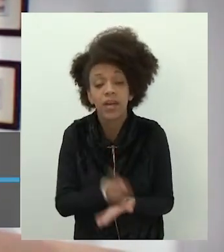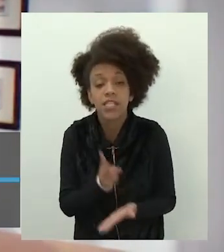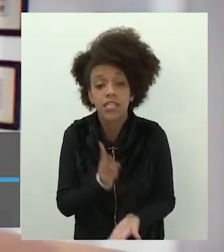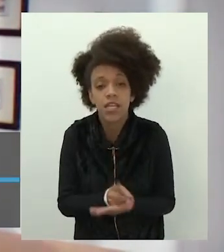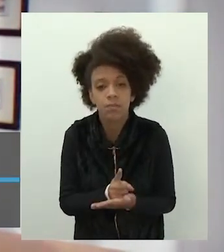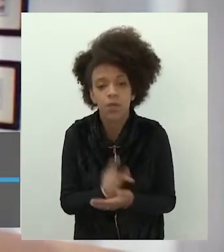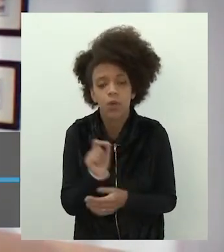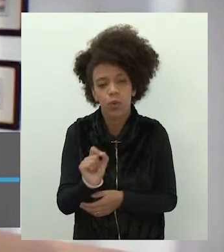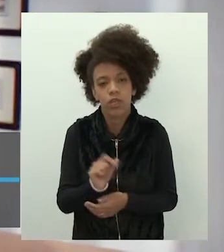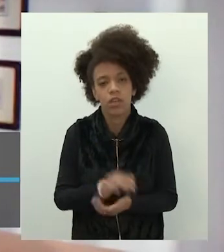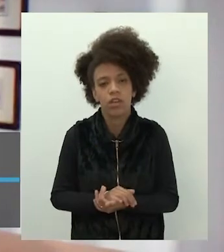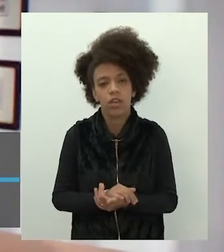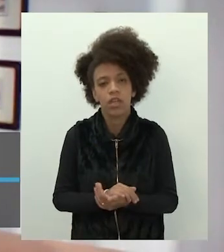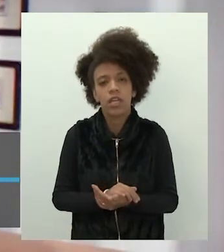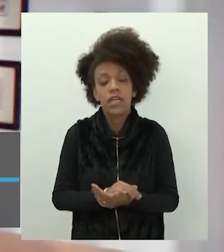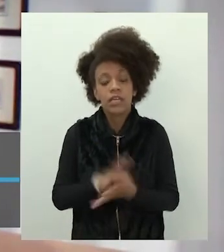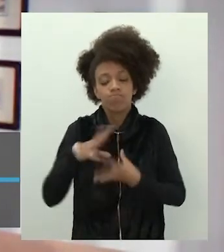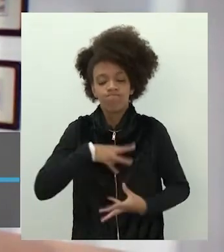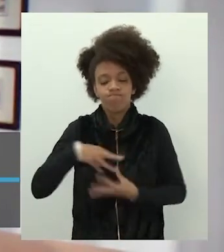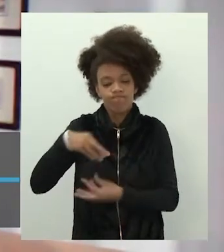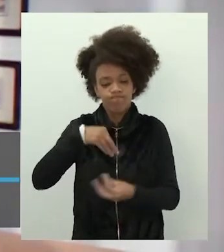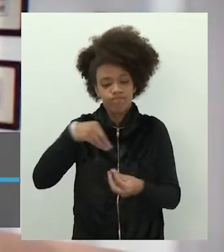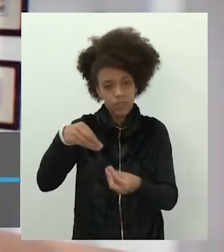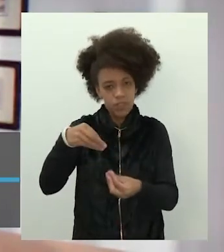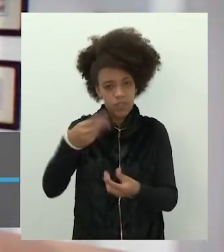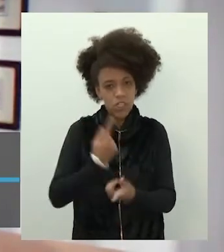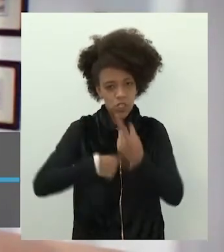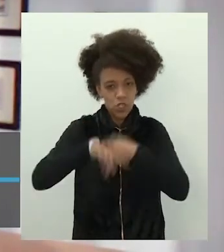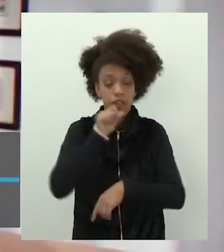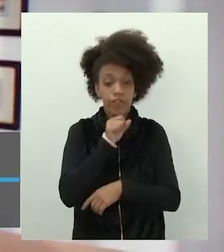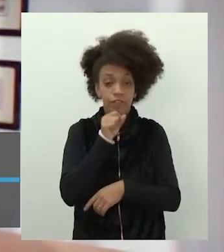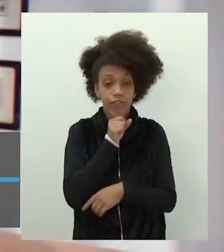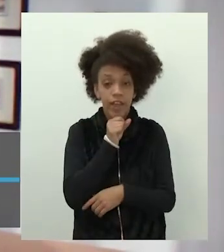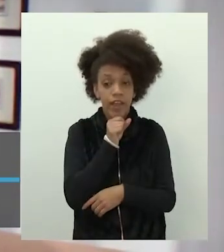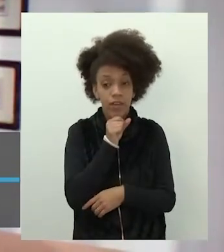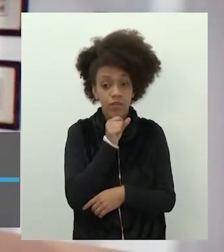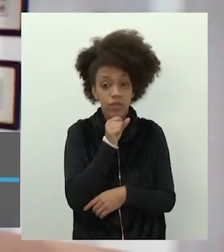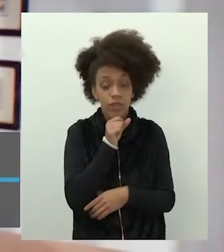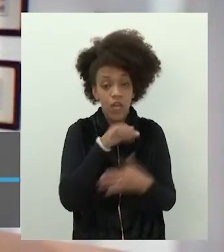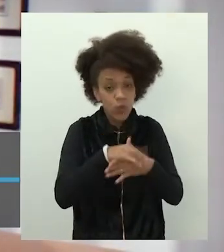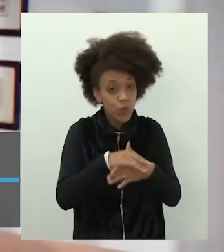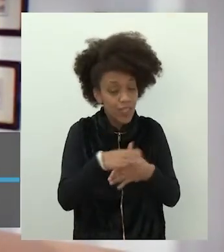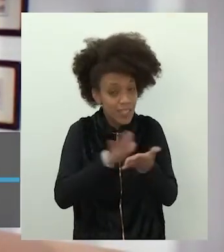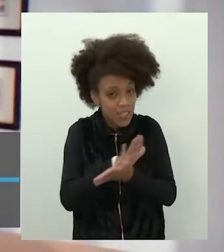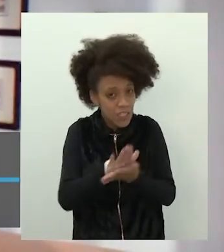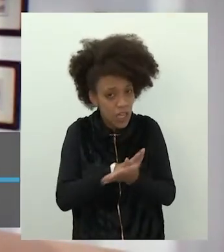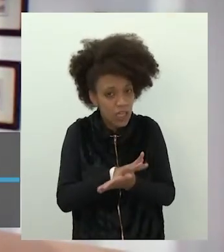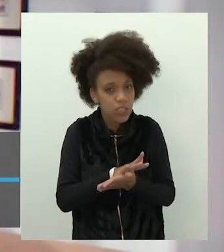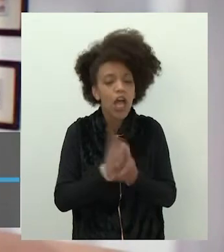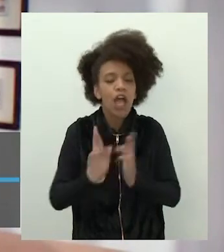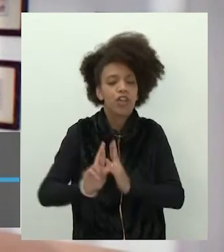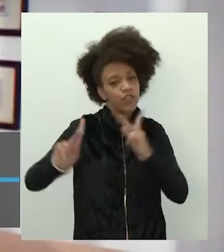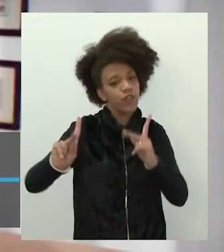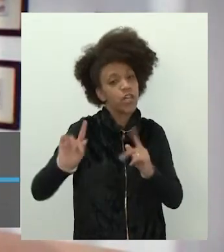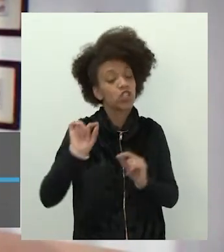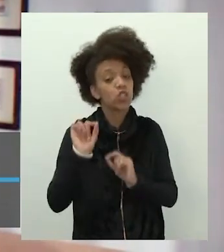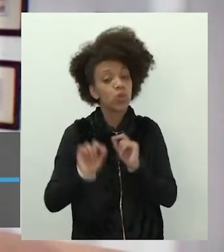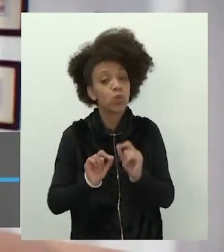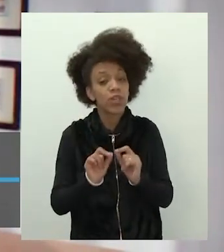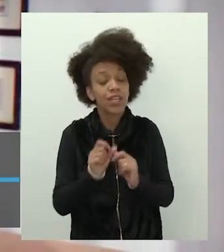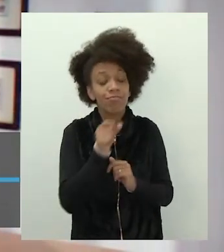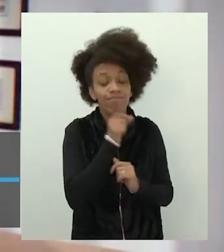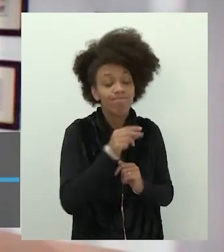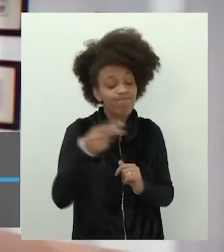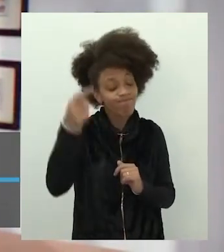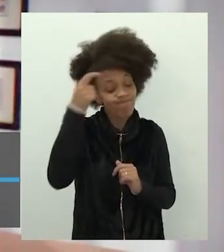que senescência, que é o envelhecimento sem doenças, é muito diferente de